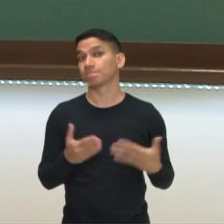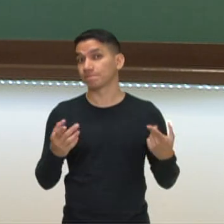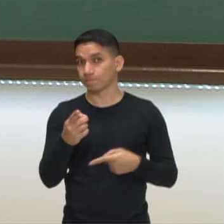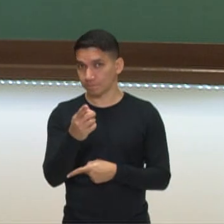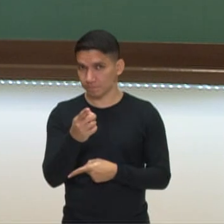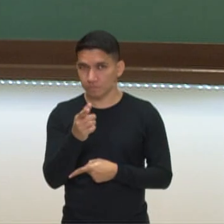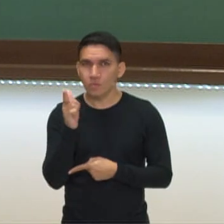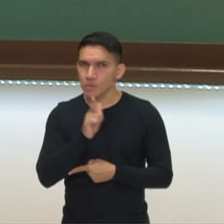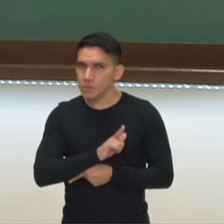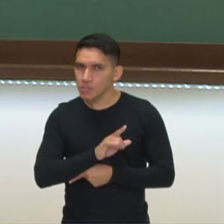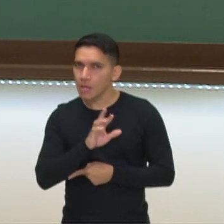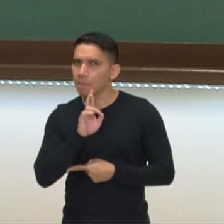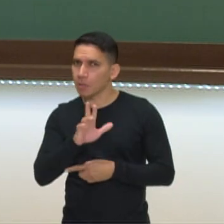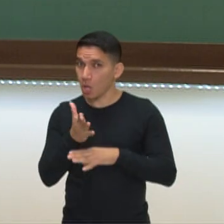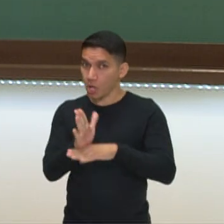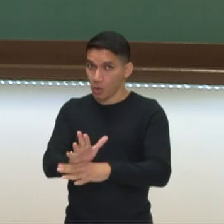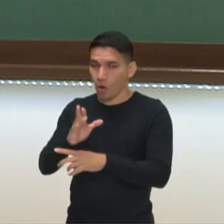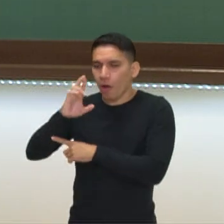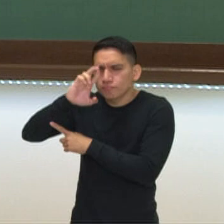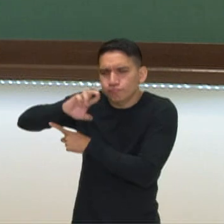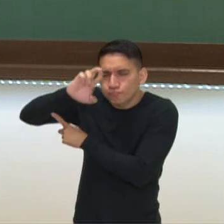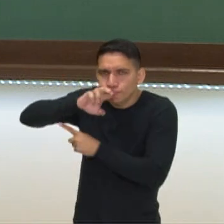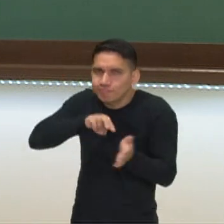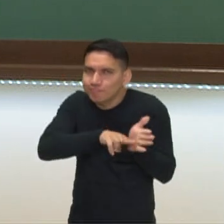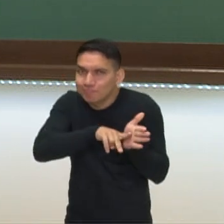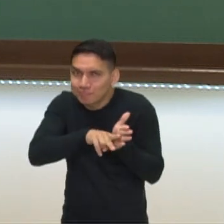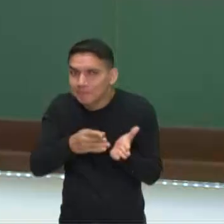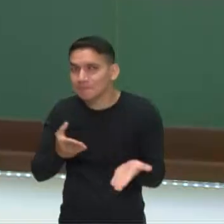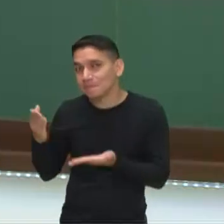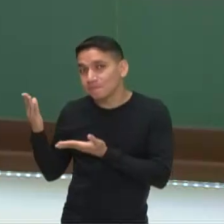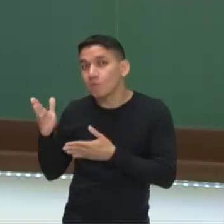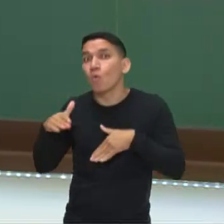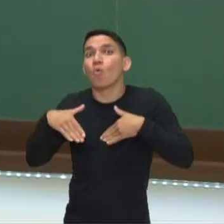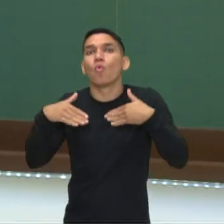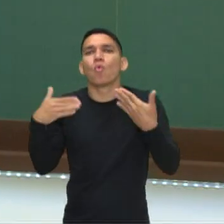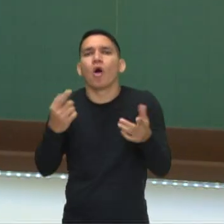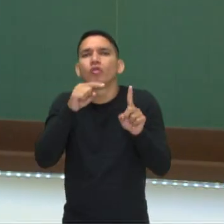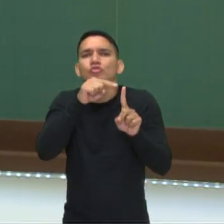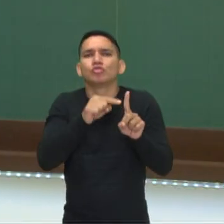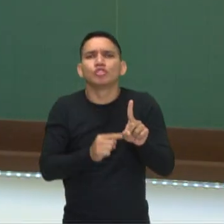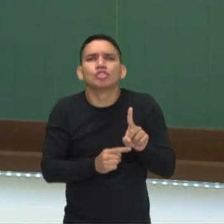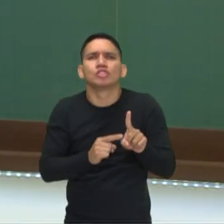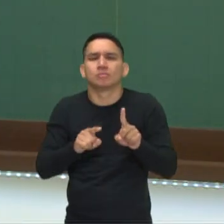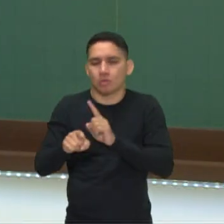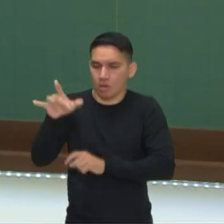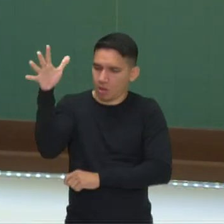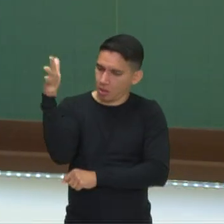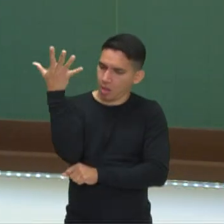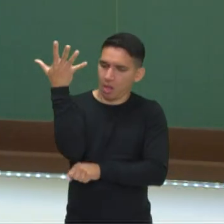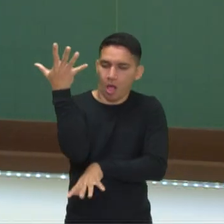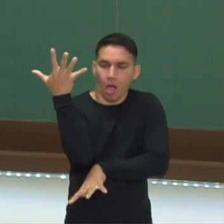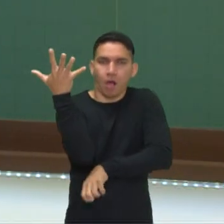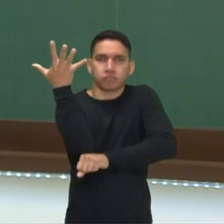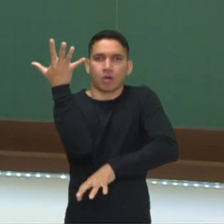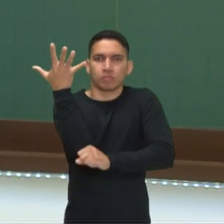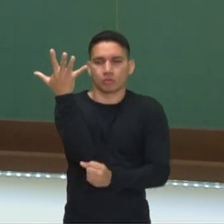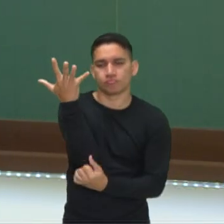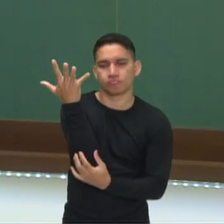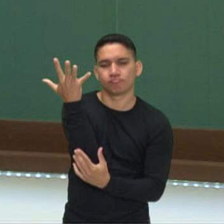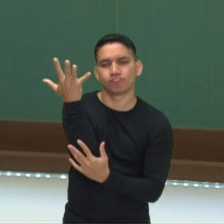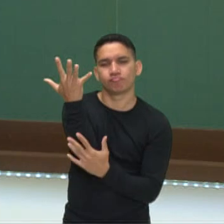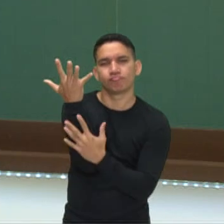E aí, pessoal, conseguiram ajudar o detetive biológico? Então, quais são os tipos de seiva que esses vasos transportam e